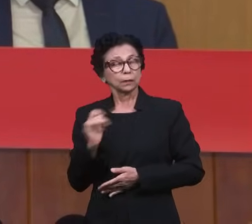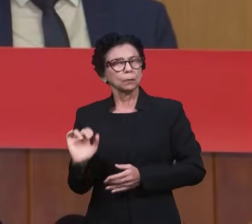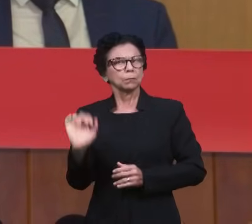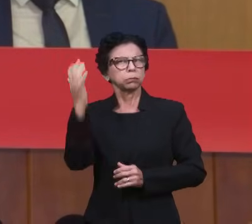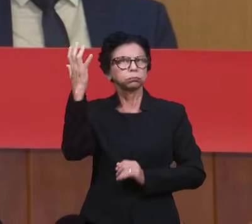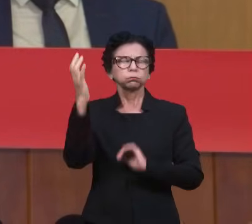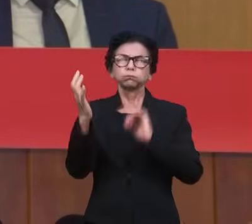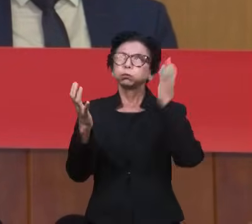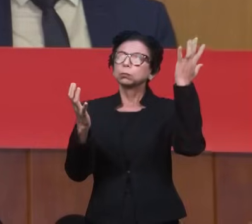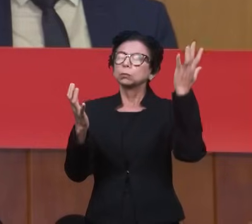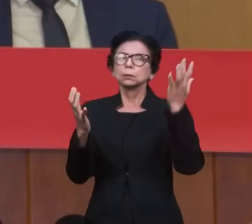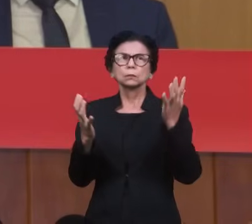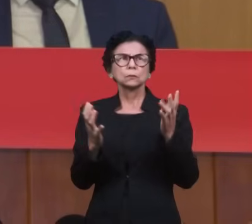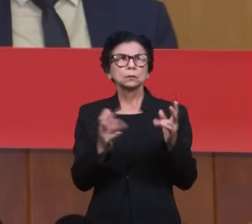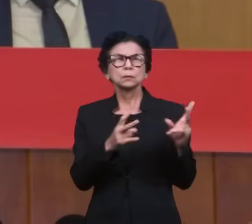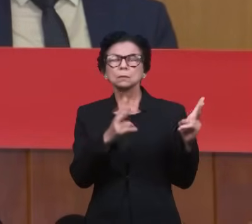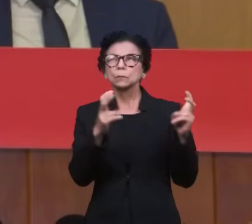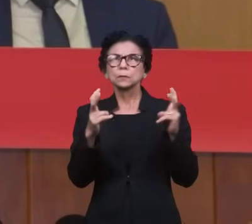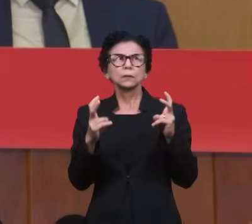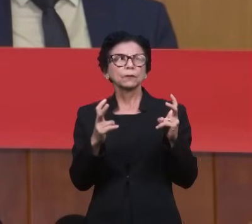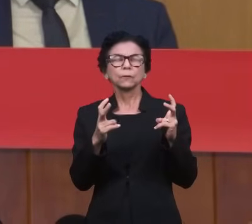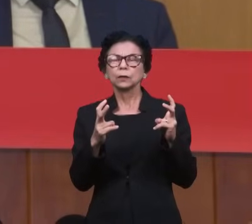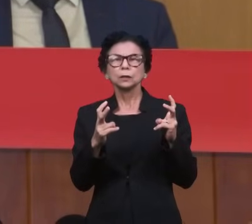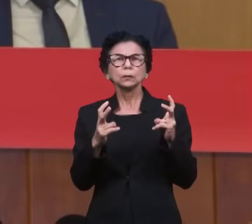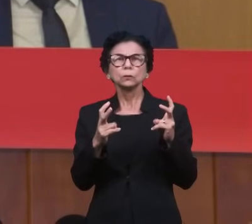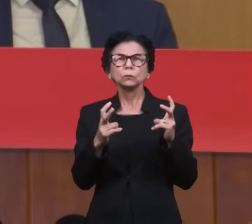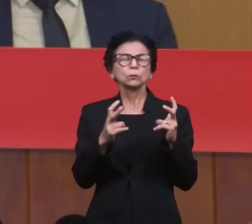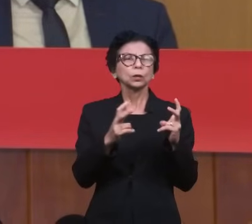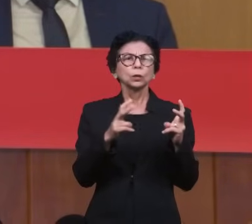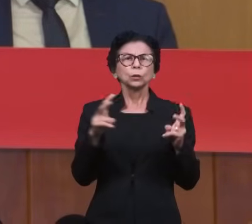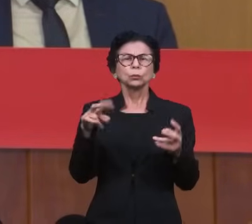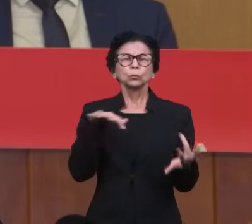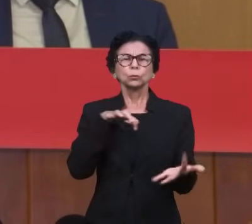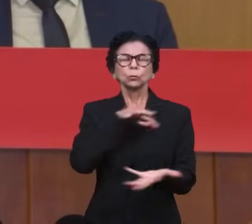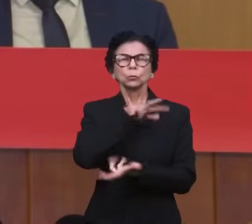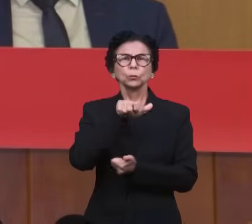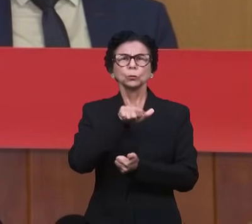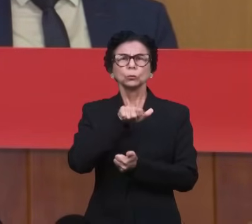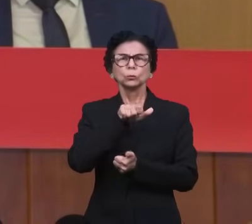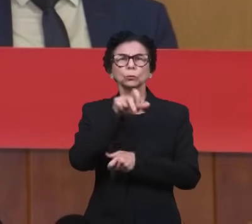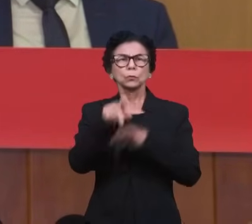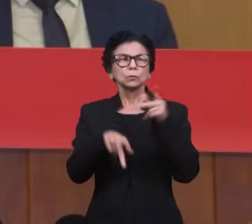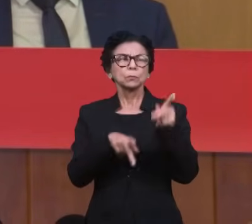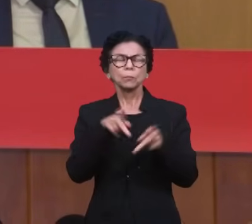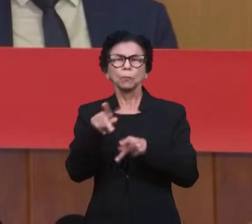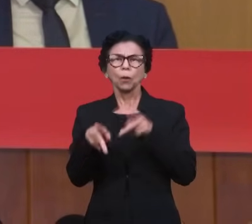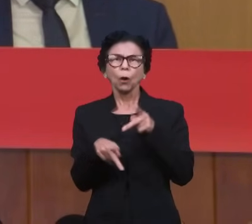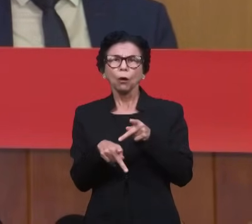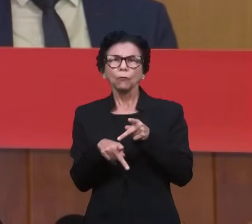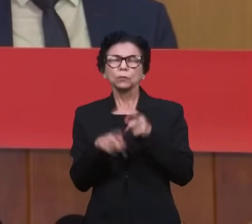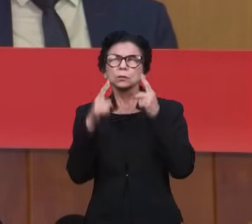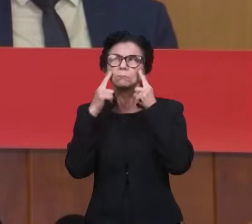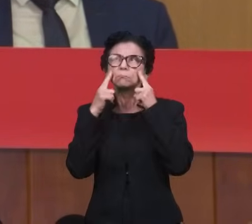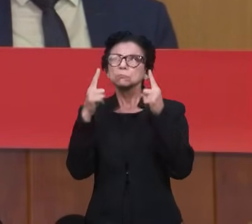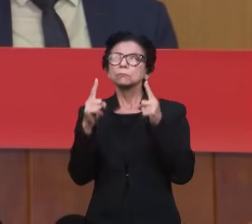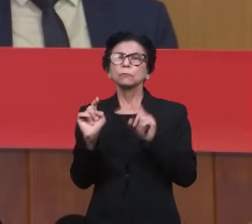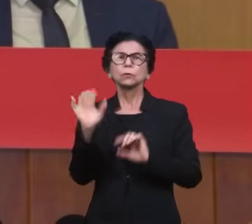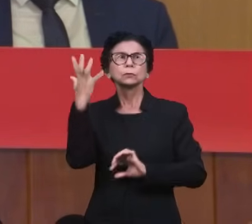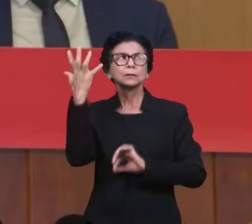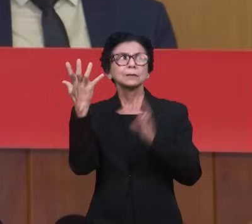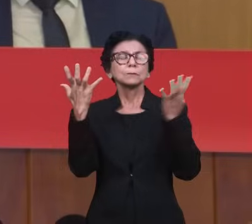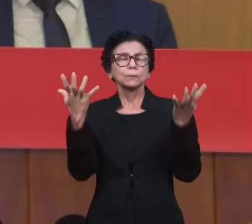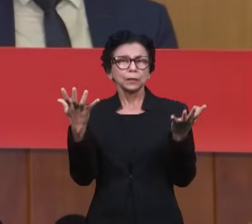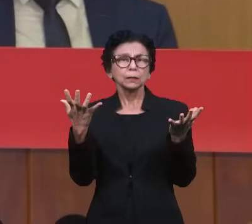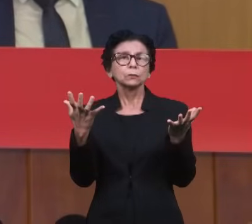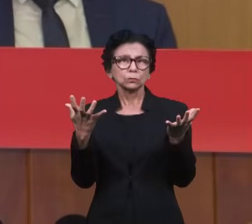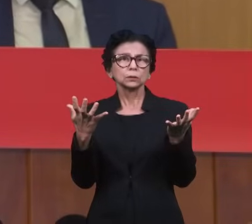de advertência, chamando a atenção do mundo para as ocorrências de fatos como aqueles que